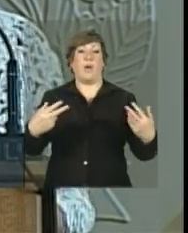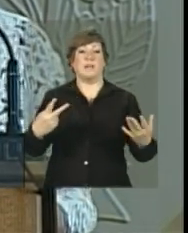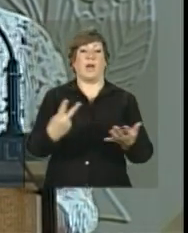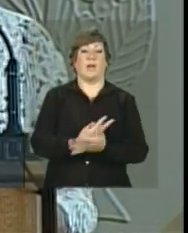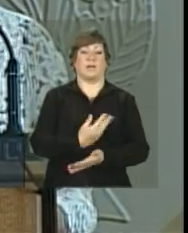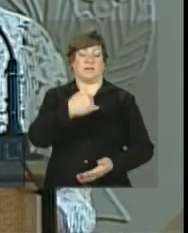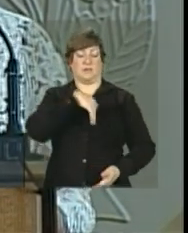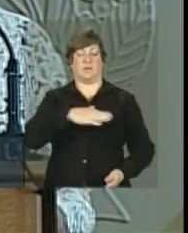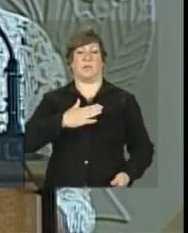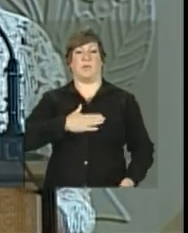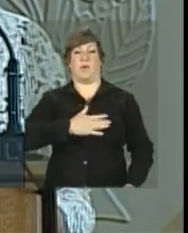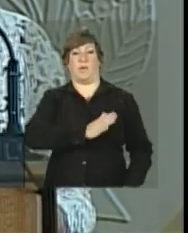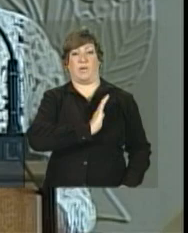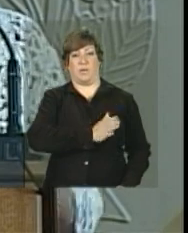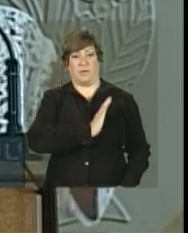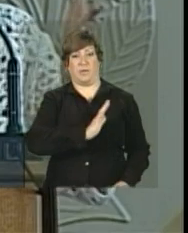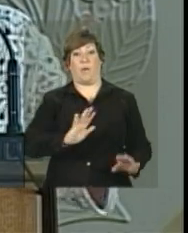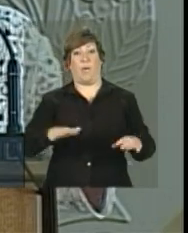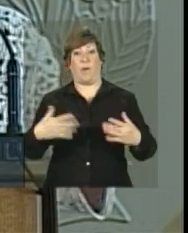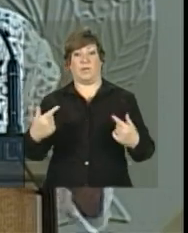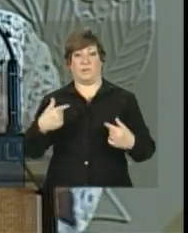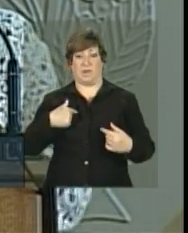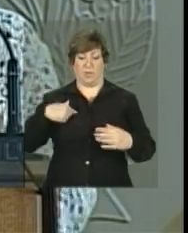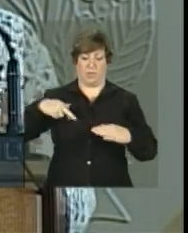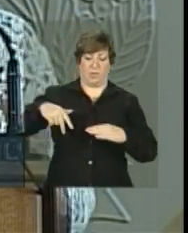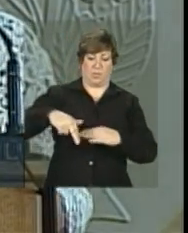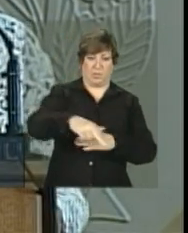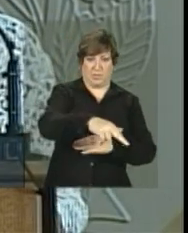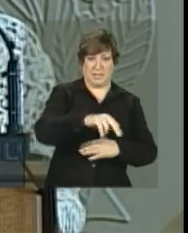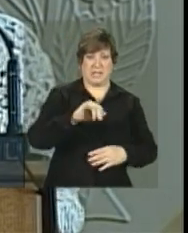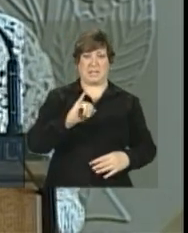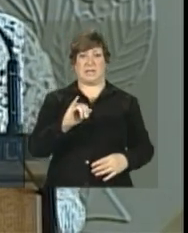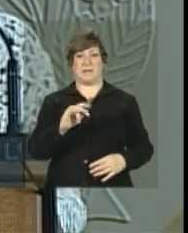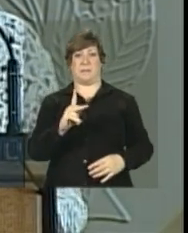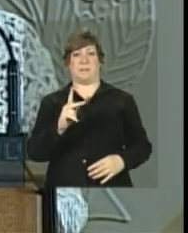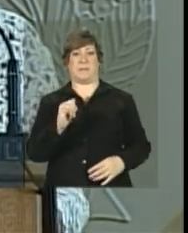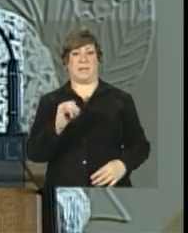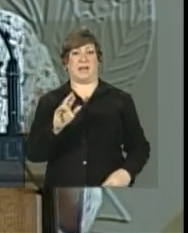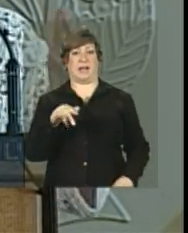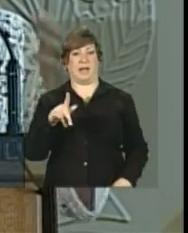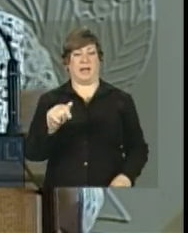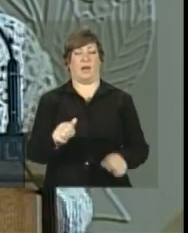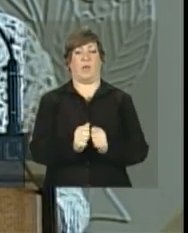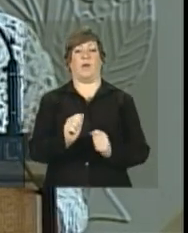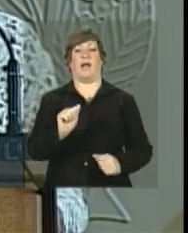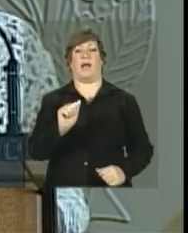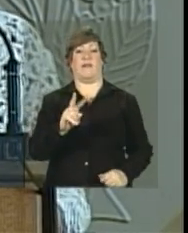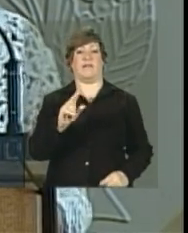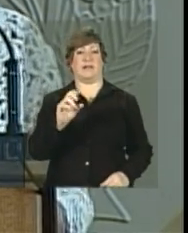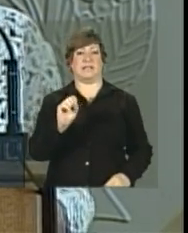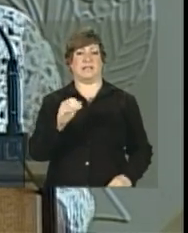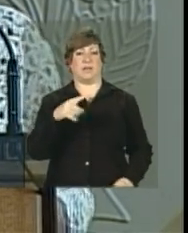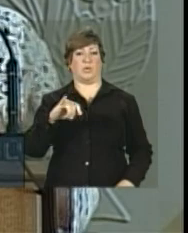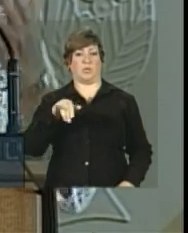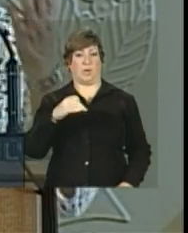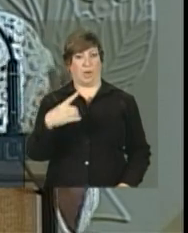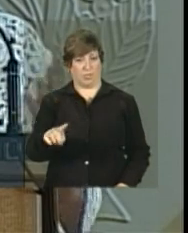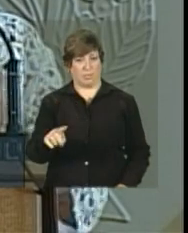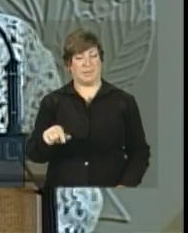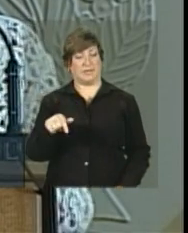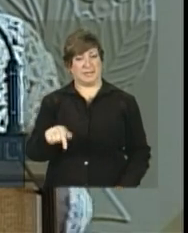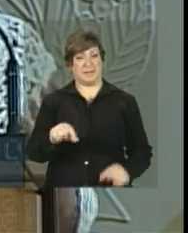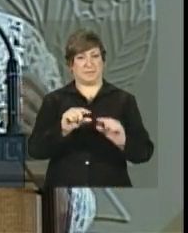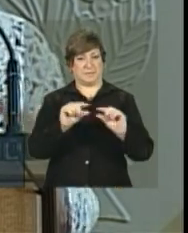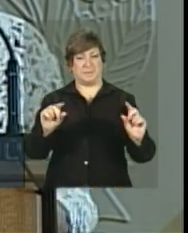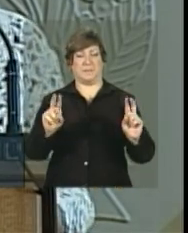coração quando eu cruzo a Ipiranga com a Avenida São João. O Roberto Pompeu de Toledo, nesse